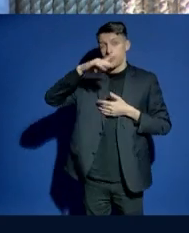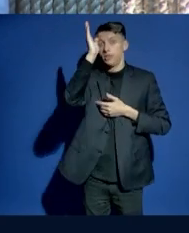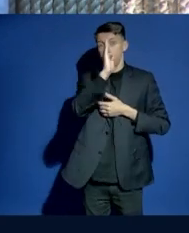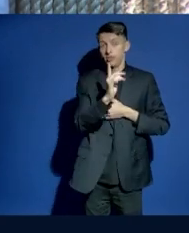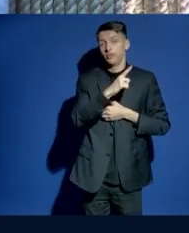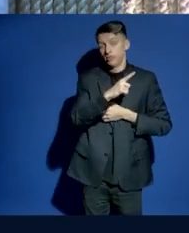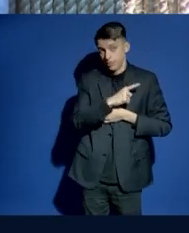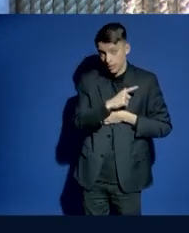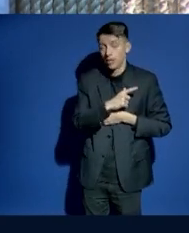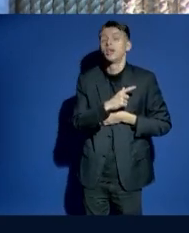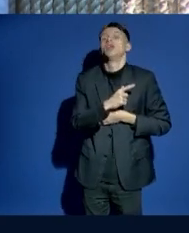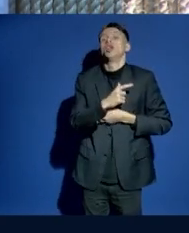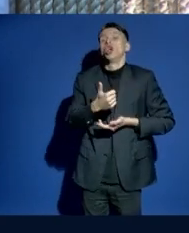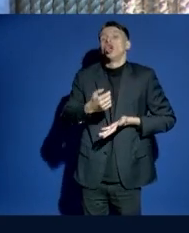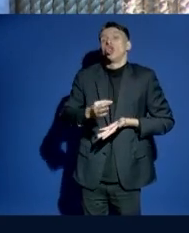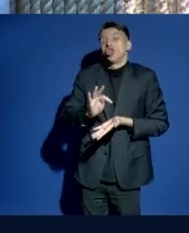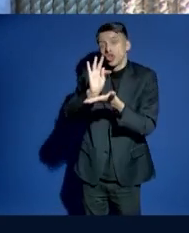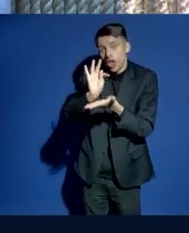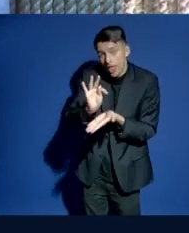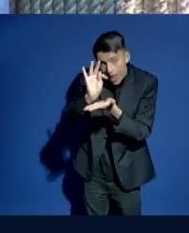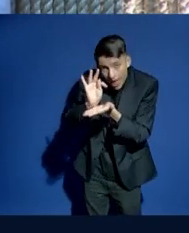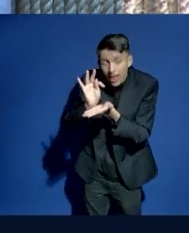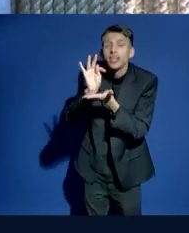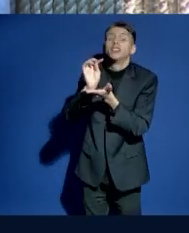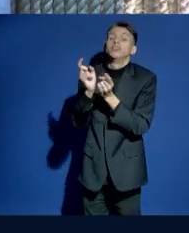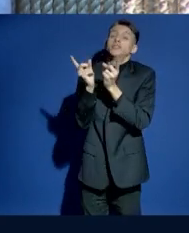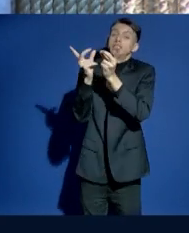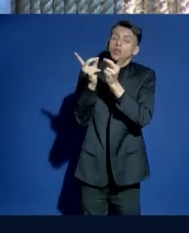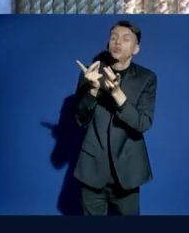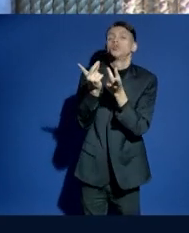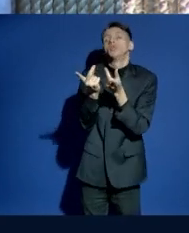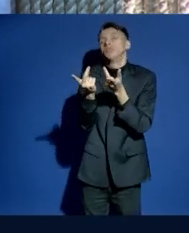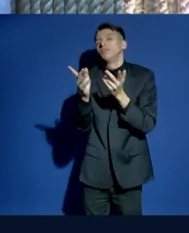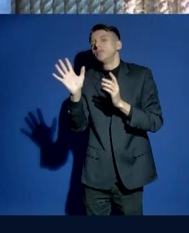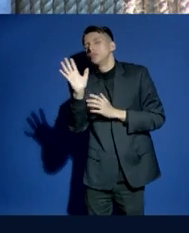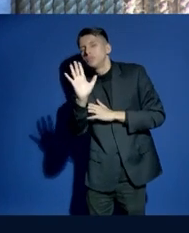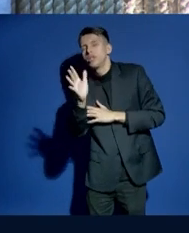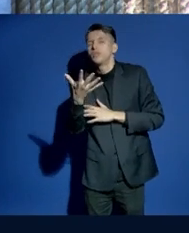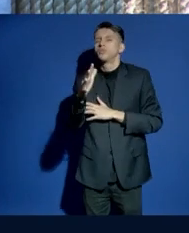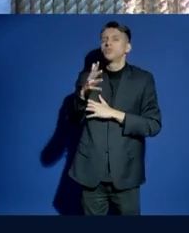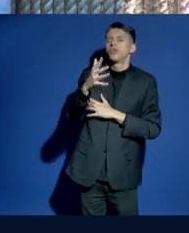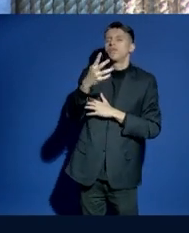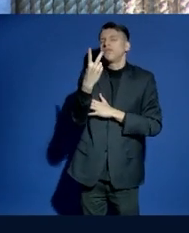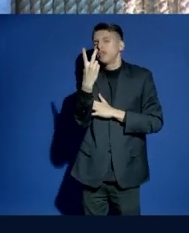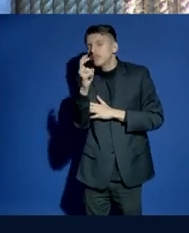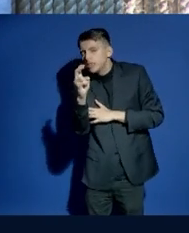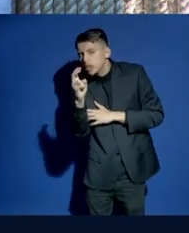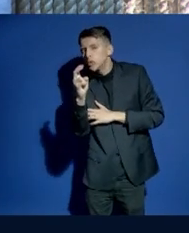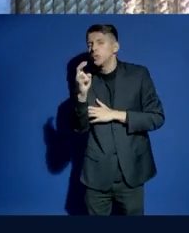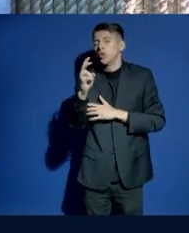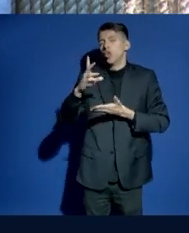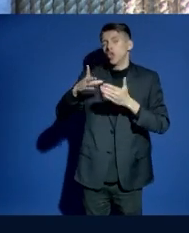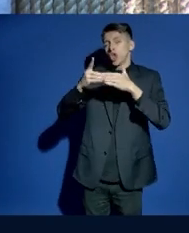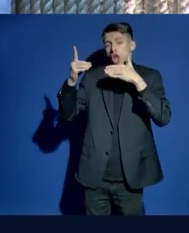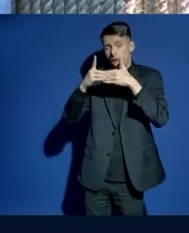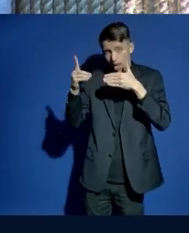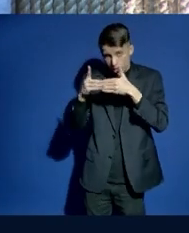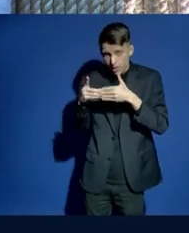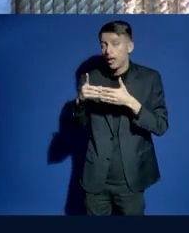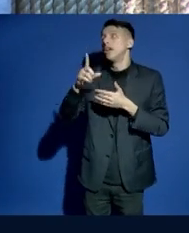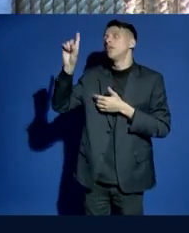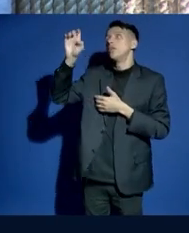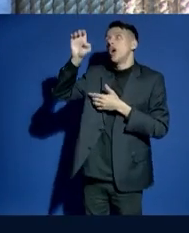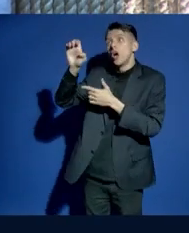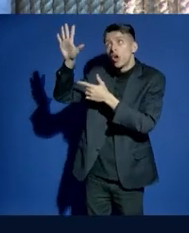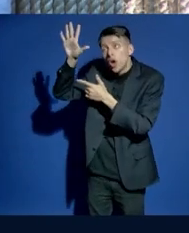tonelada de carbono sendo precificado através do renova Bio em alguma coisa entre 20 a 25 dólares a Tonelada Visa aviso o mercado europeu